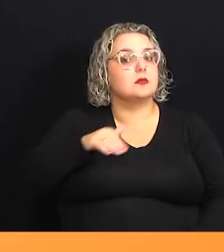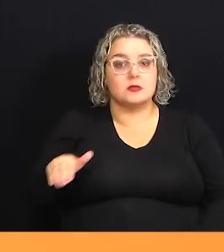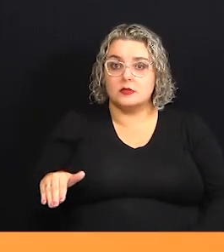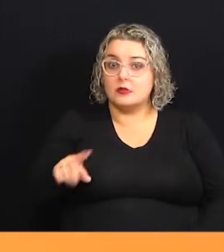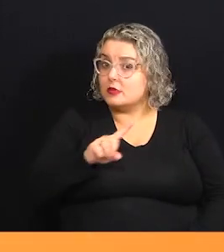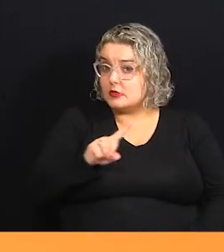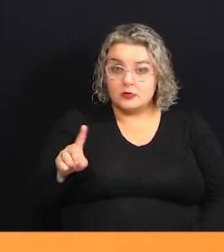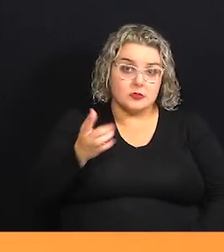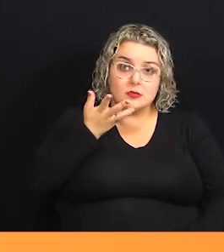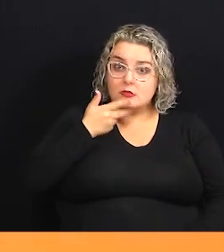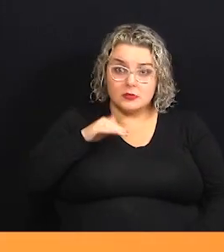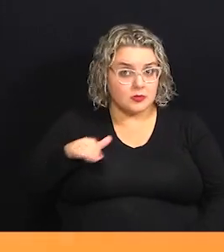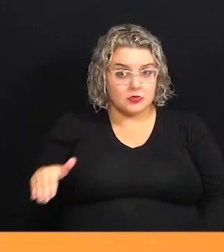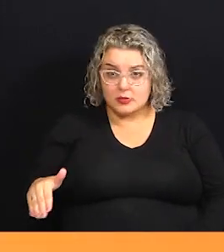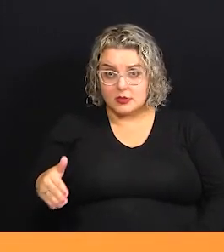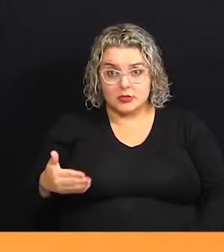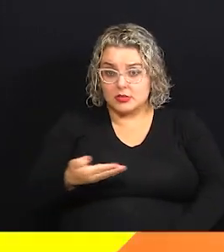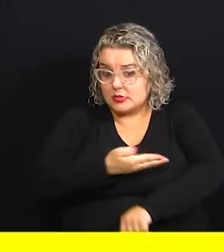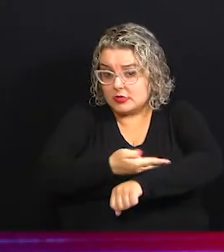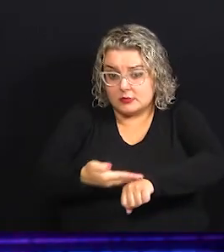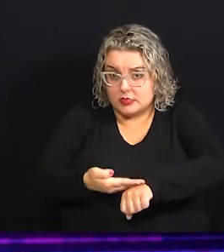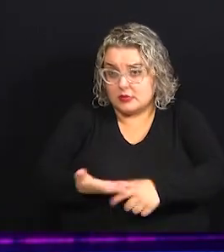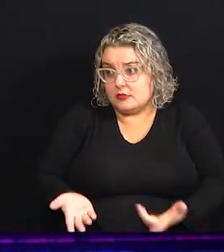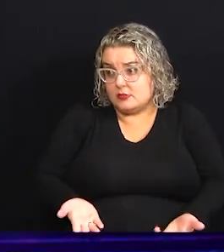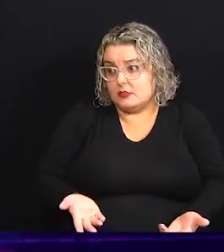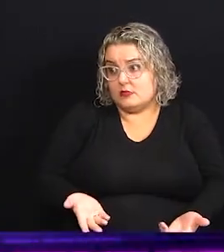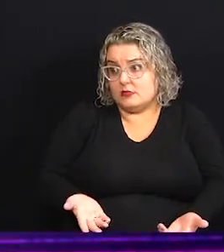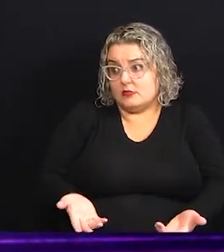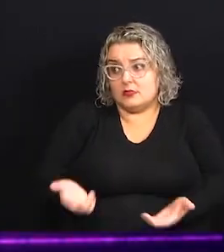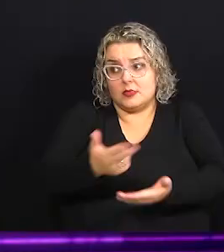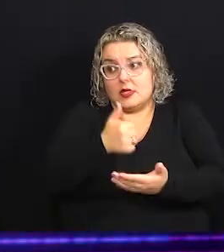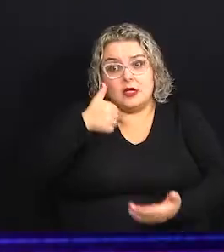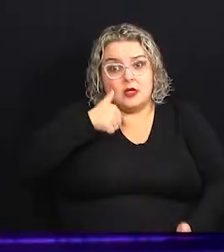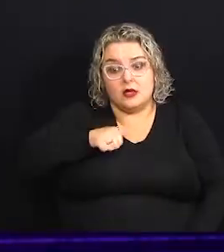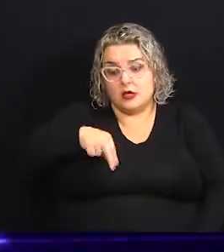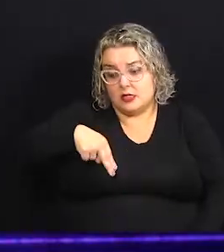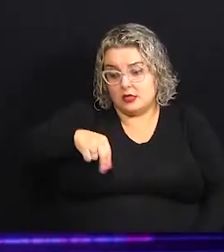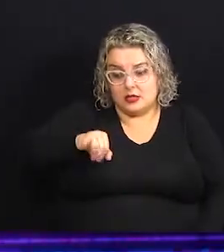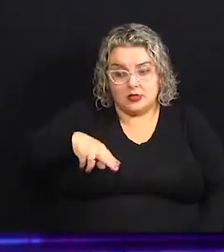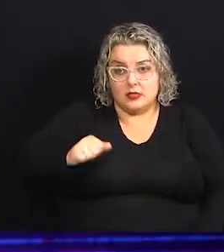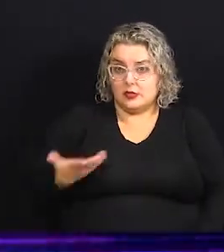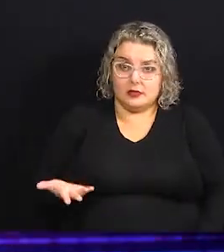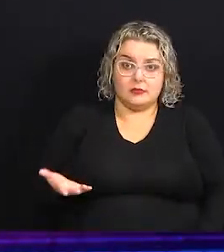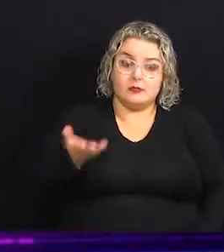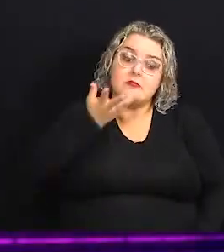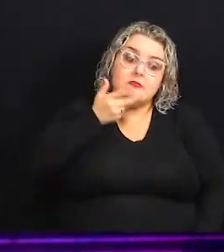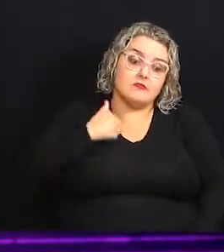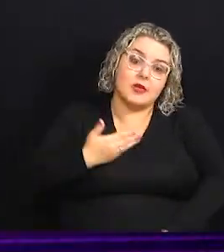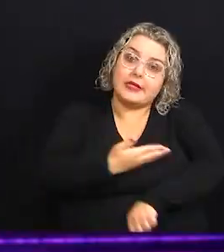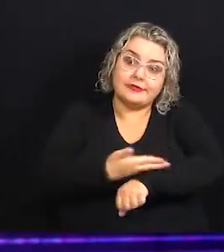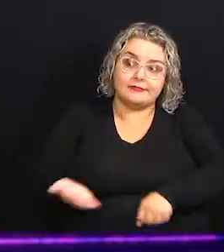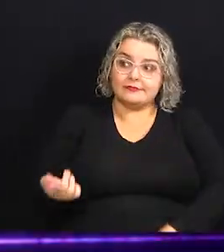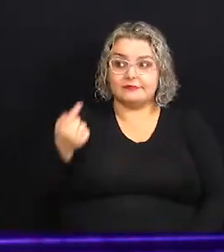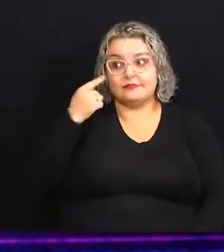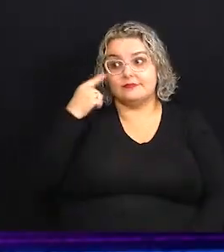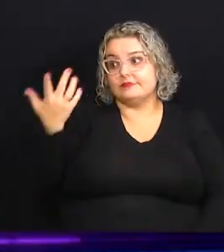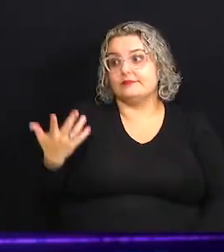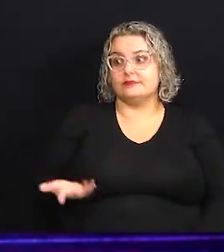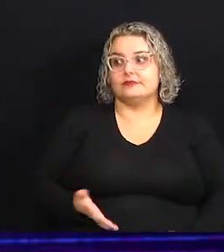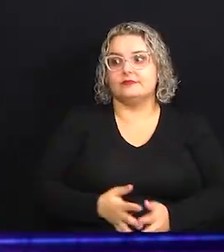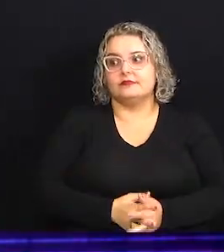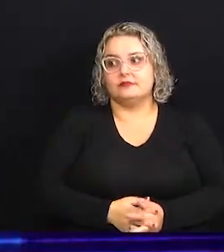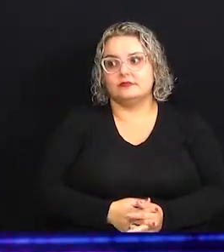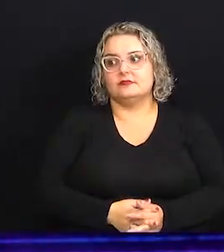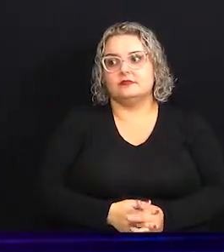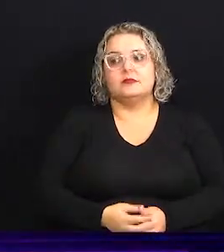são crianças brancas. Então, não teria por que eu colocar a Nina sendo uma criança branca. Foi o que me veio na cabeça,